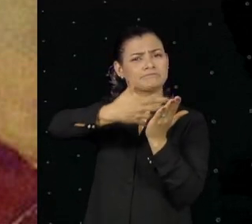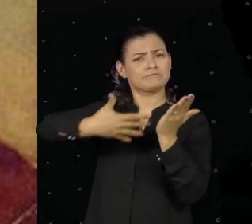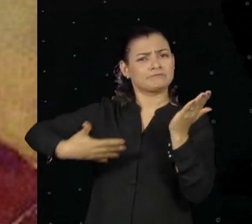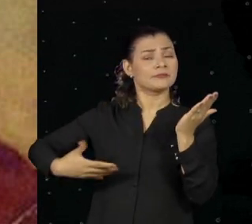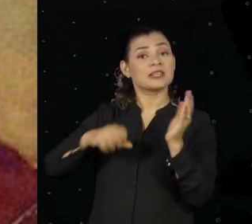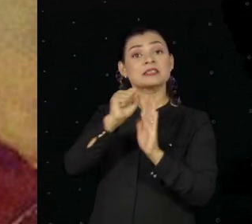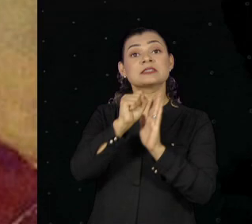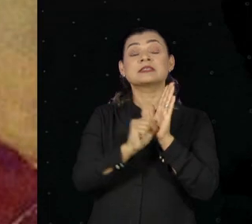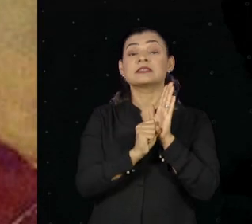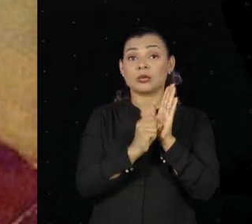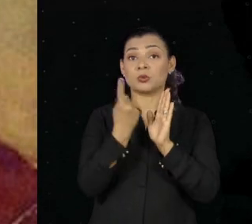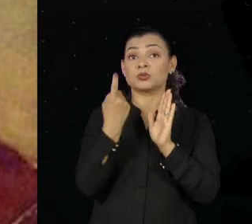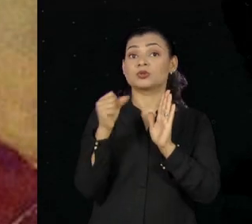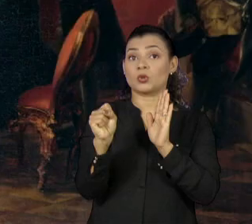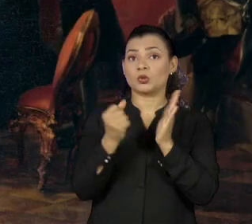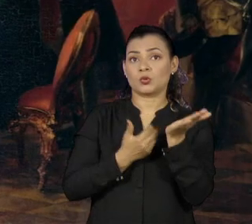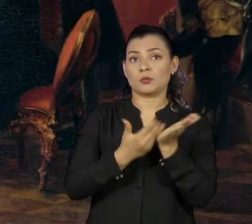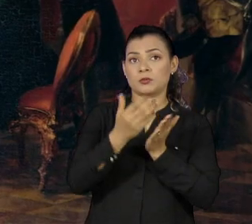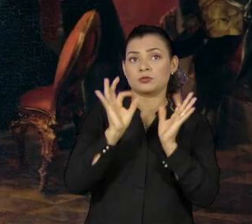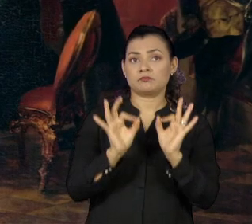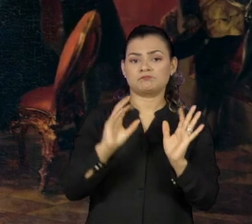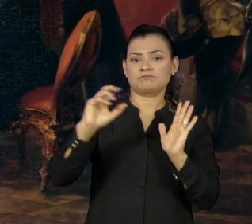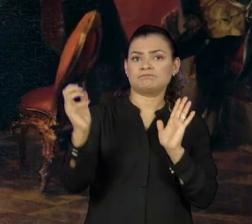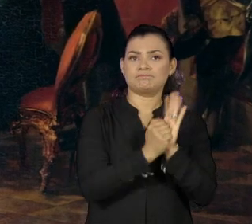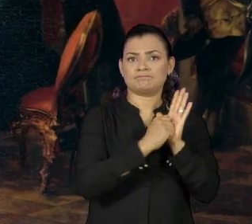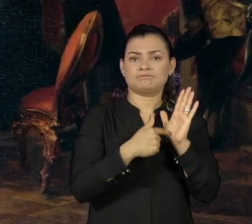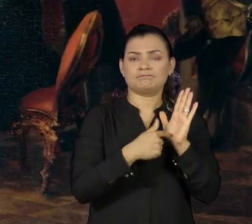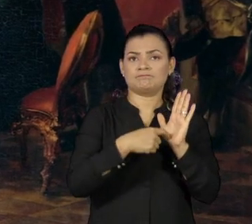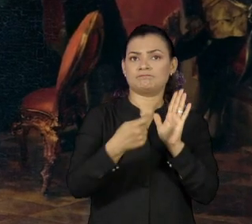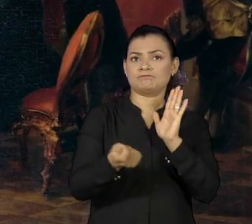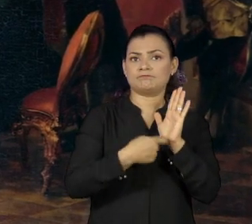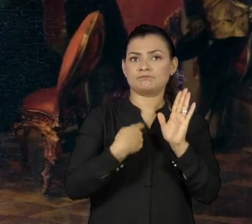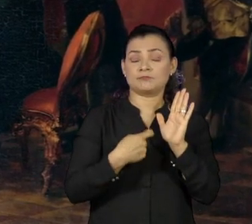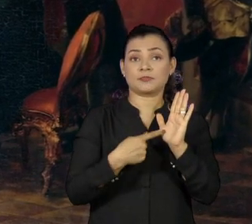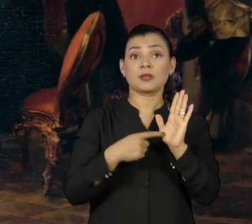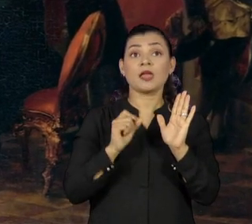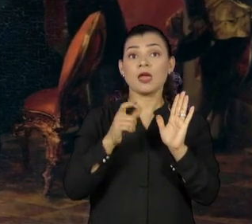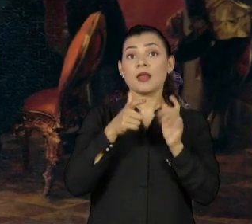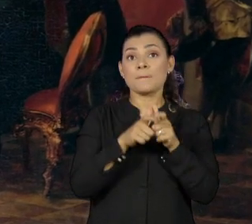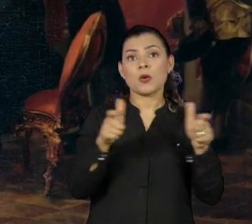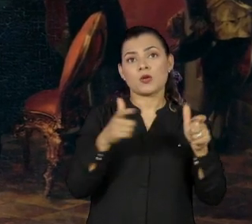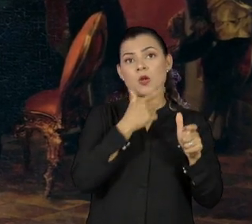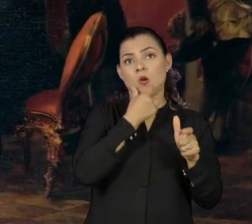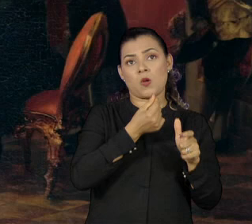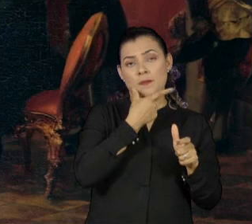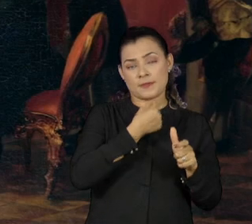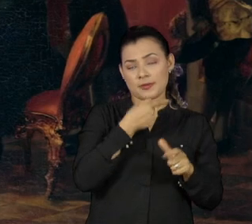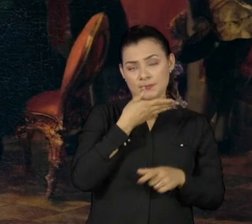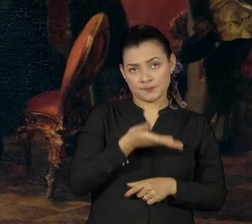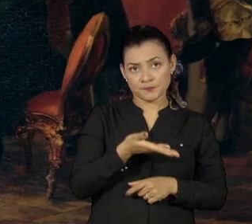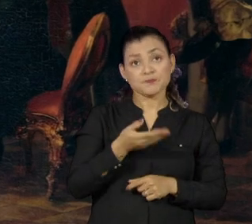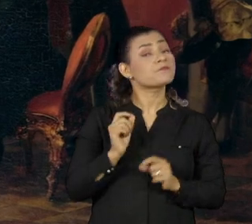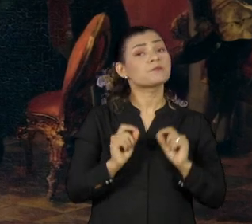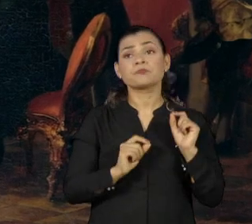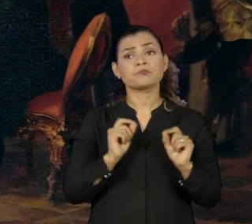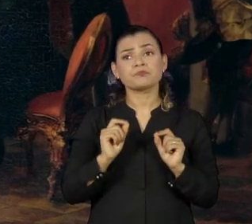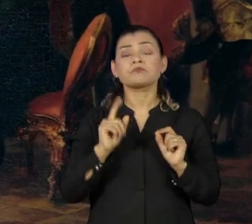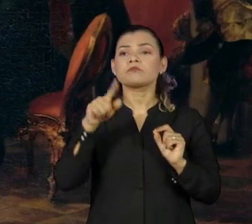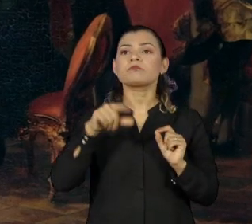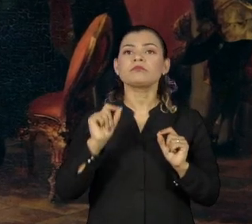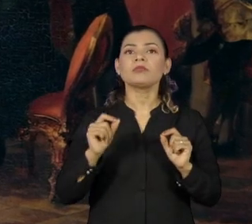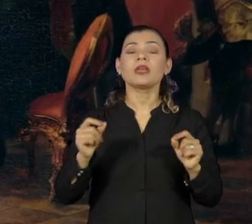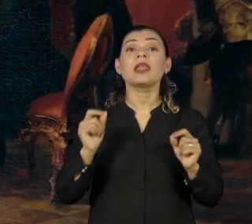do século XVIII. Eram majoritariamente homens. Inicialmente, era para